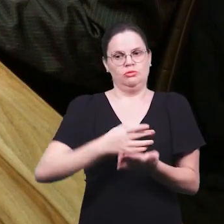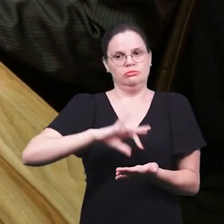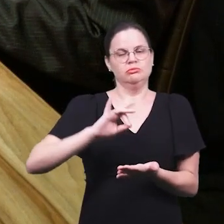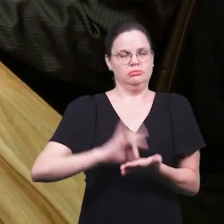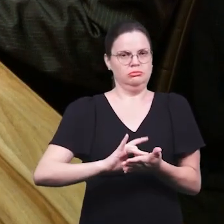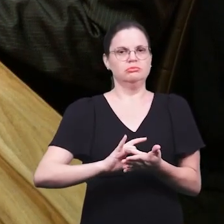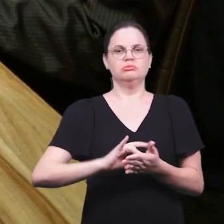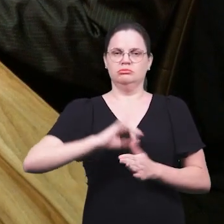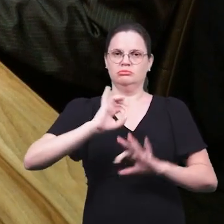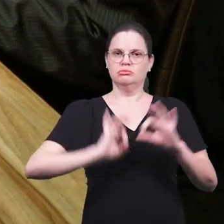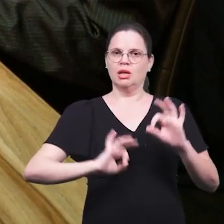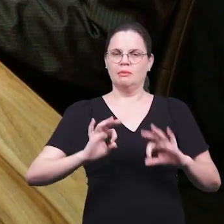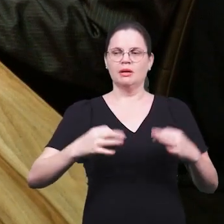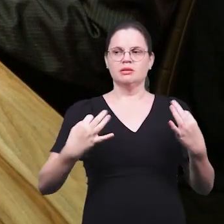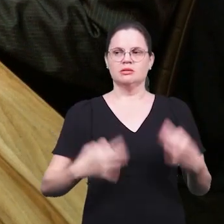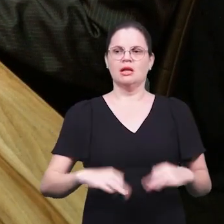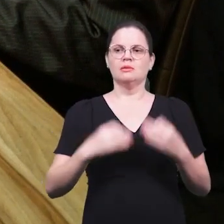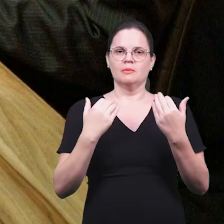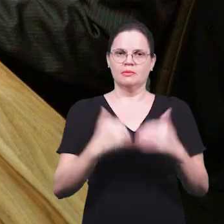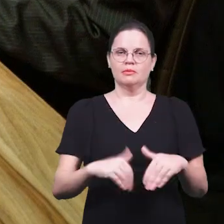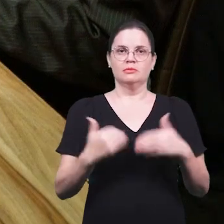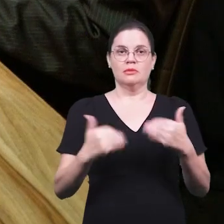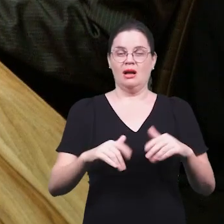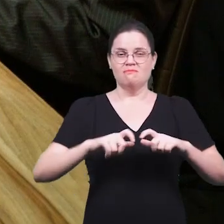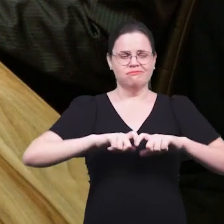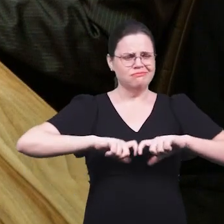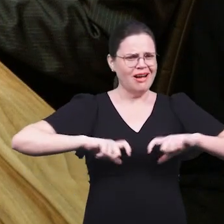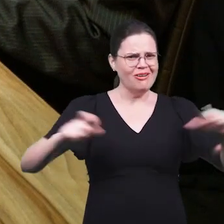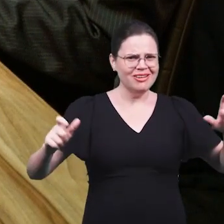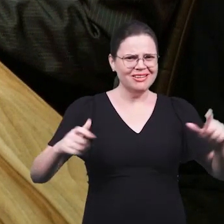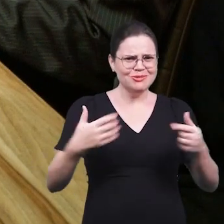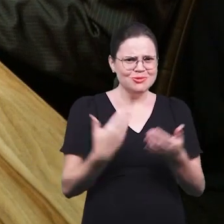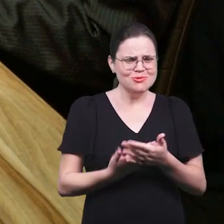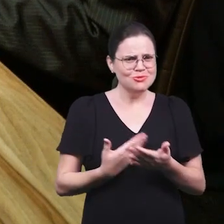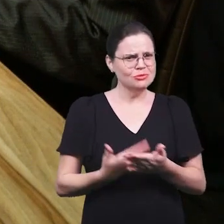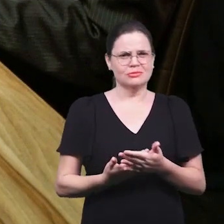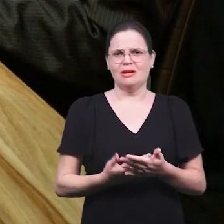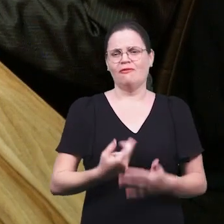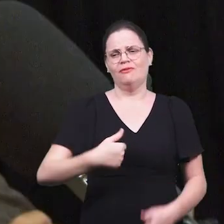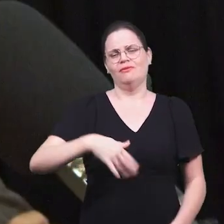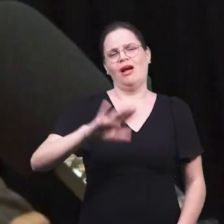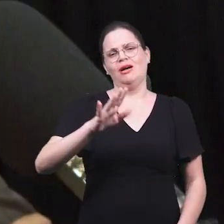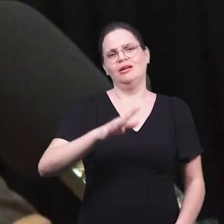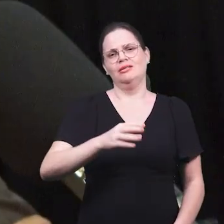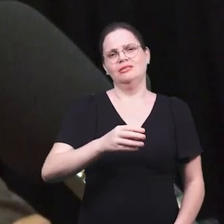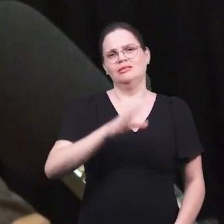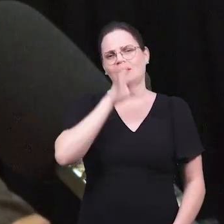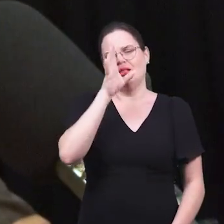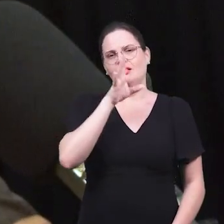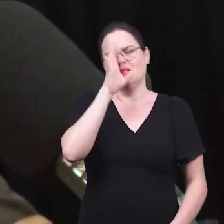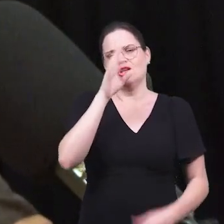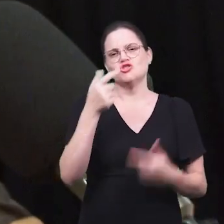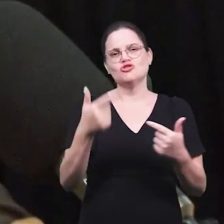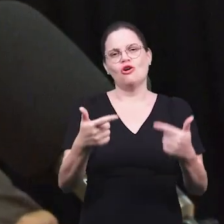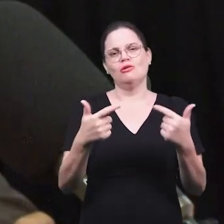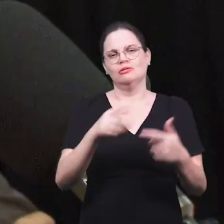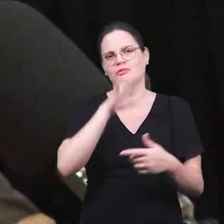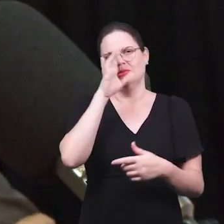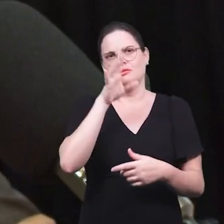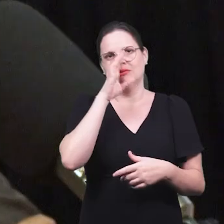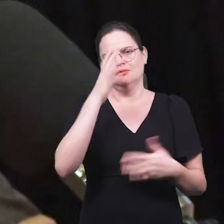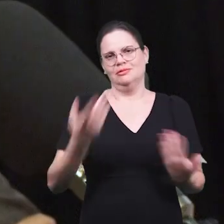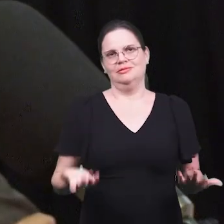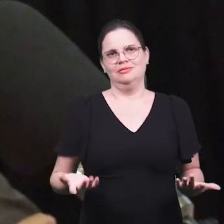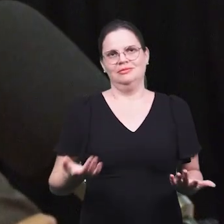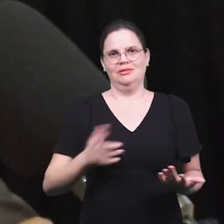ouve, geralmente em 5% para menos das pessoas se preparam efetivamente para um concurso. A grande